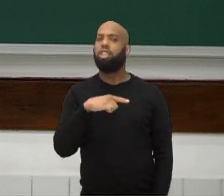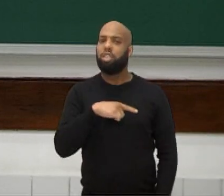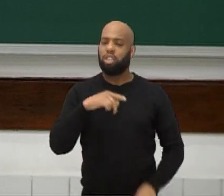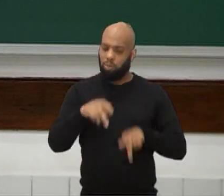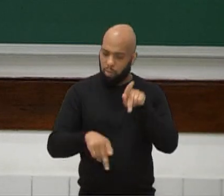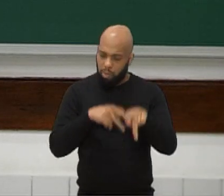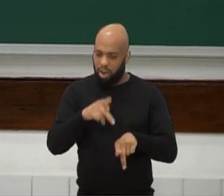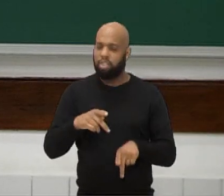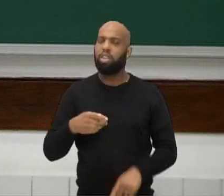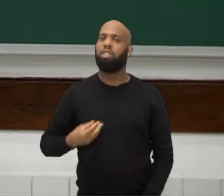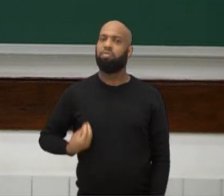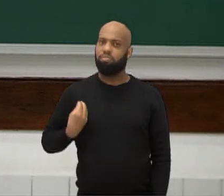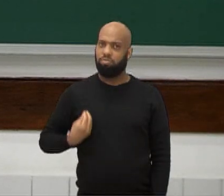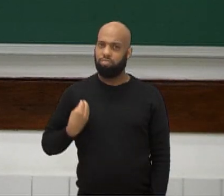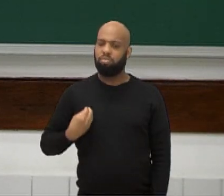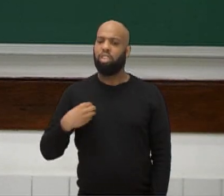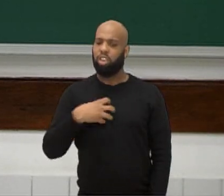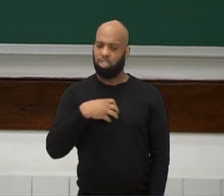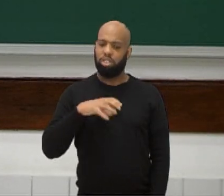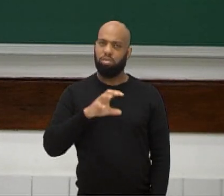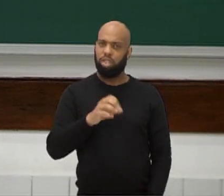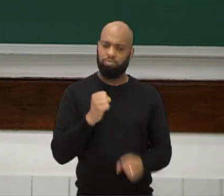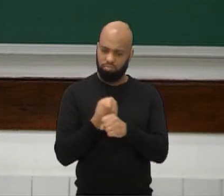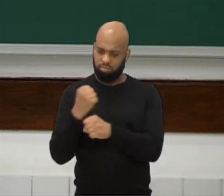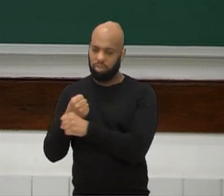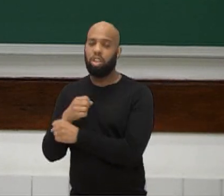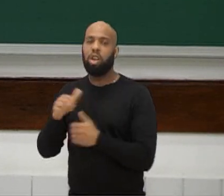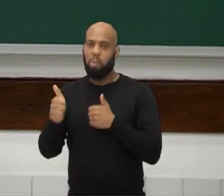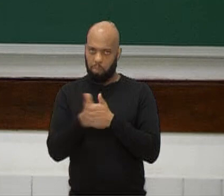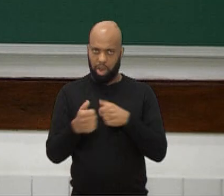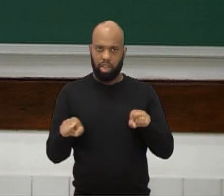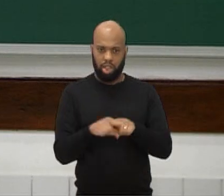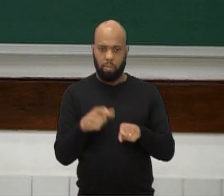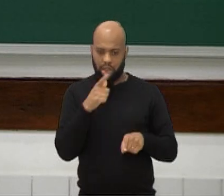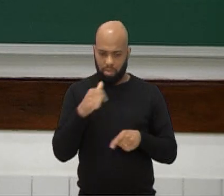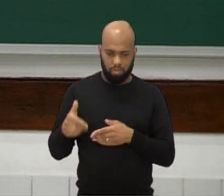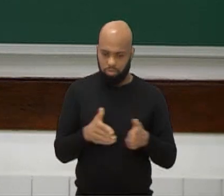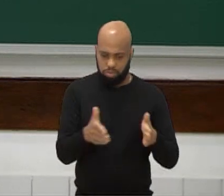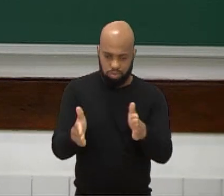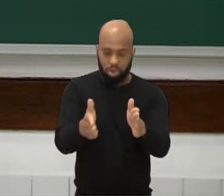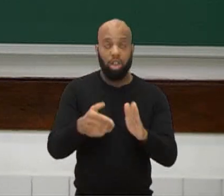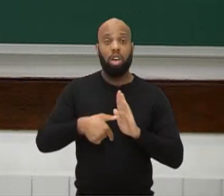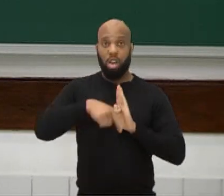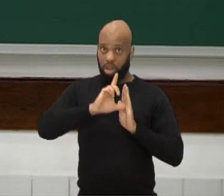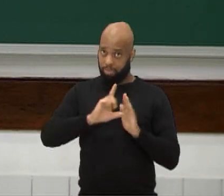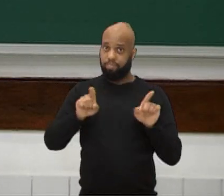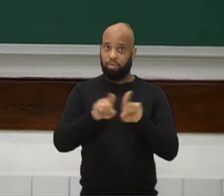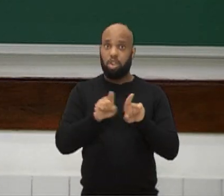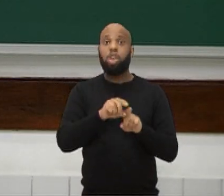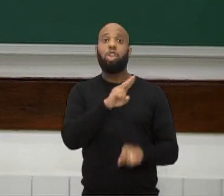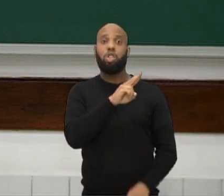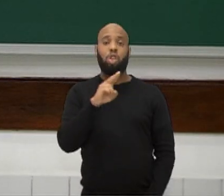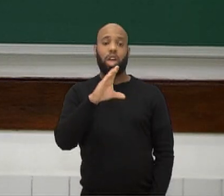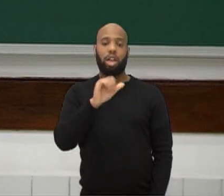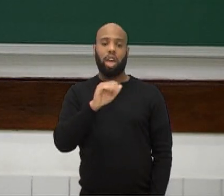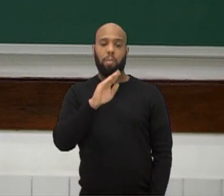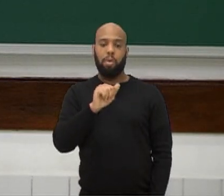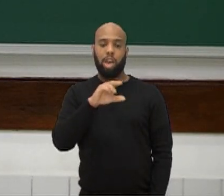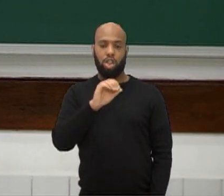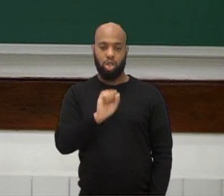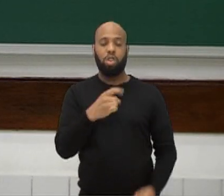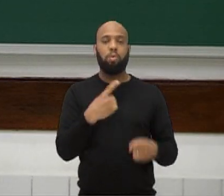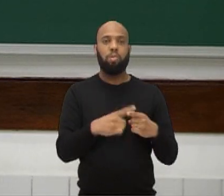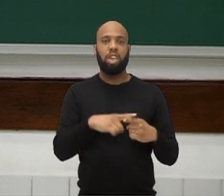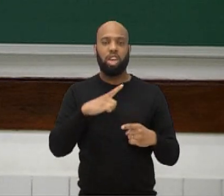no país que constroem suas moradias próximas dos rios, ok? E naquela época eram chamados de cabanos porque moravam